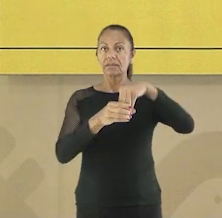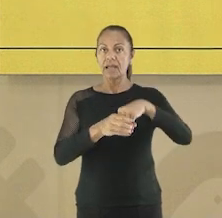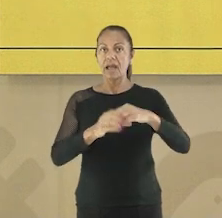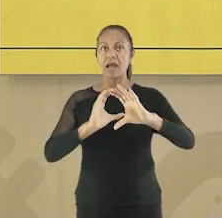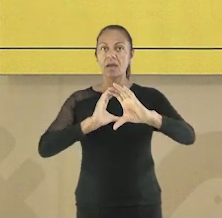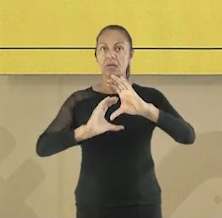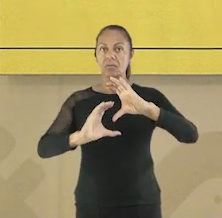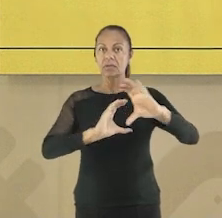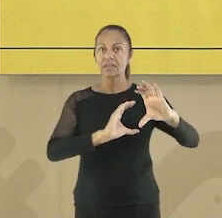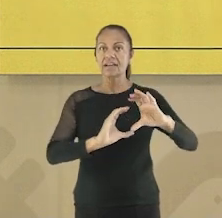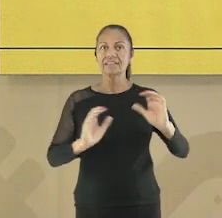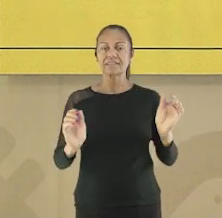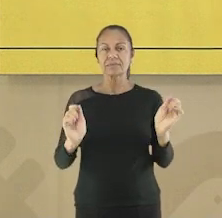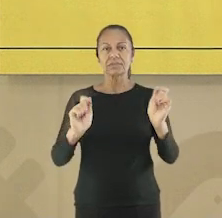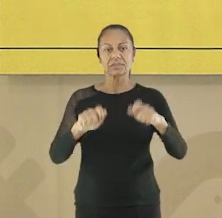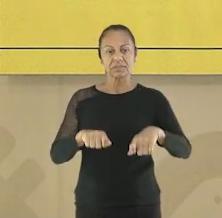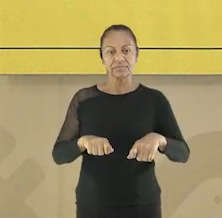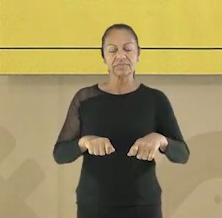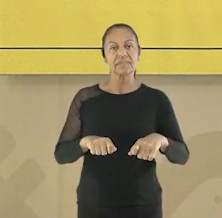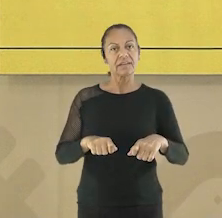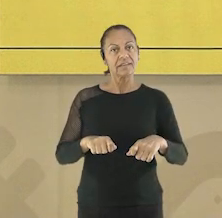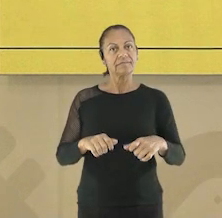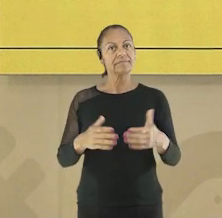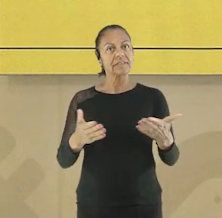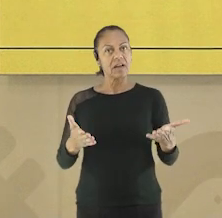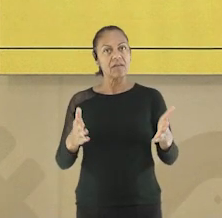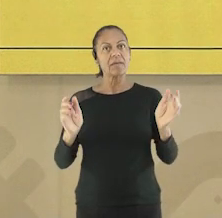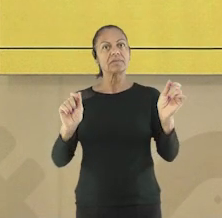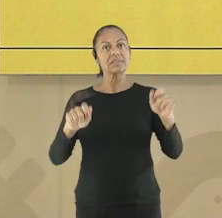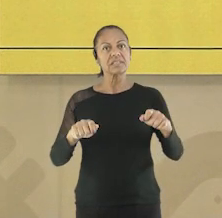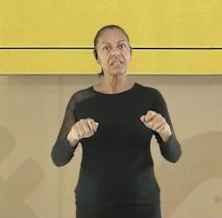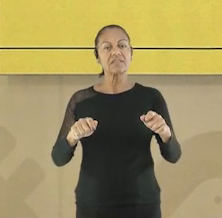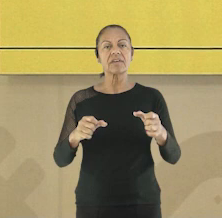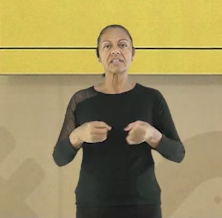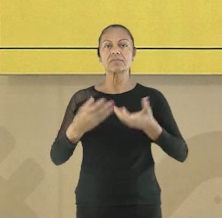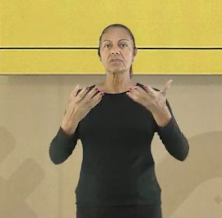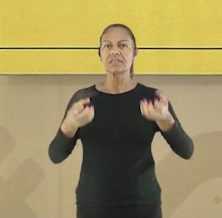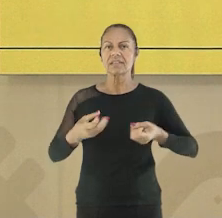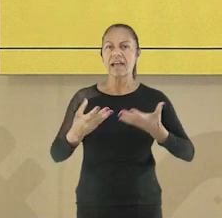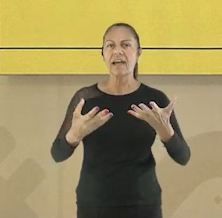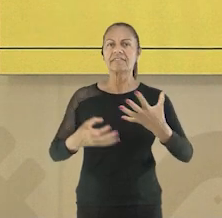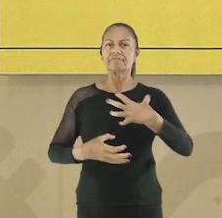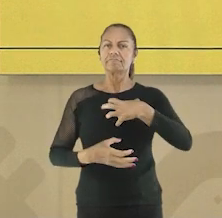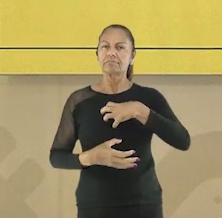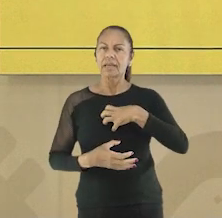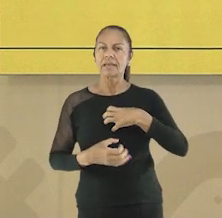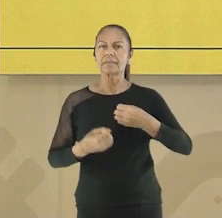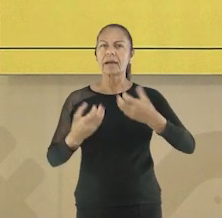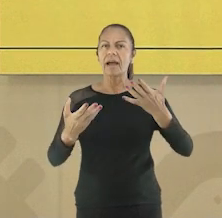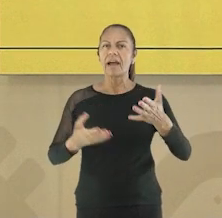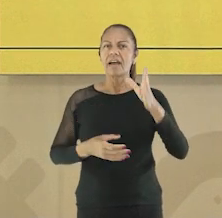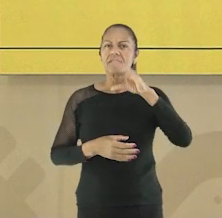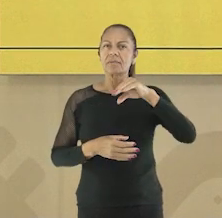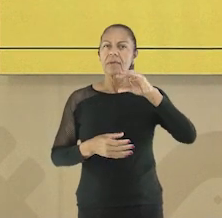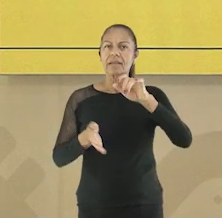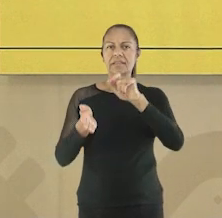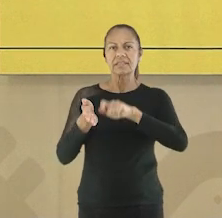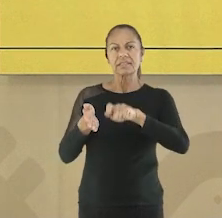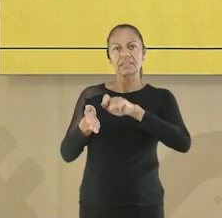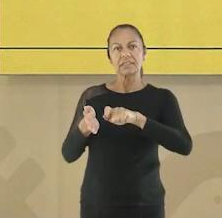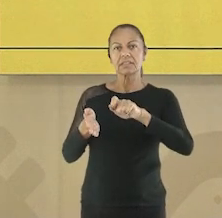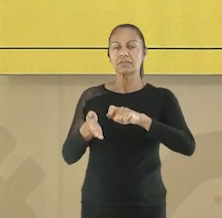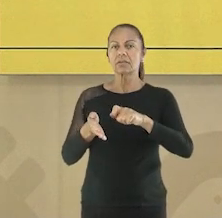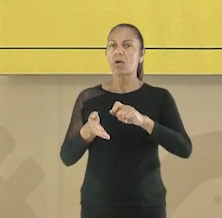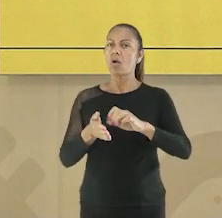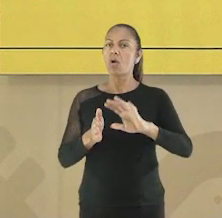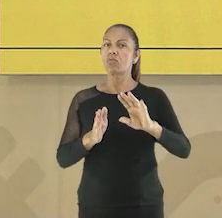a comunicação se torna possível. Dessa forma, é possível expressar ideias e sentimentos por meio da fala, escrita